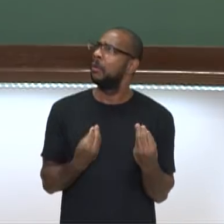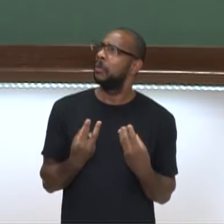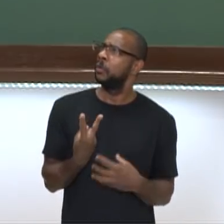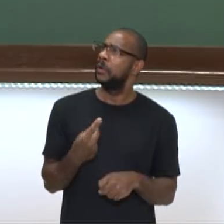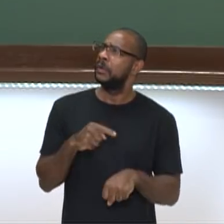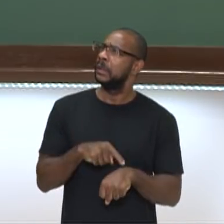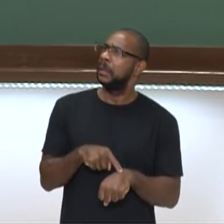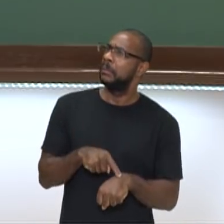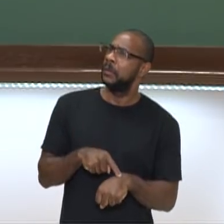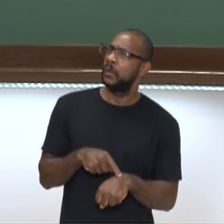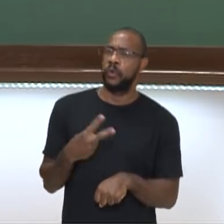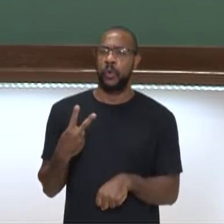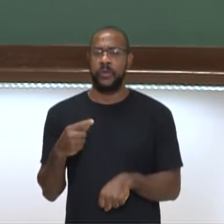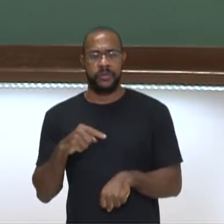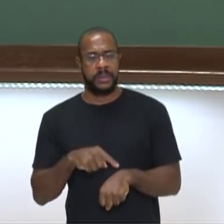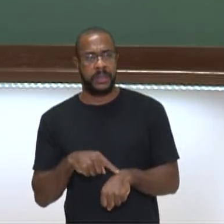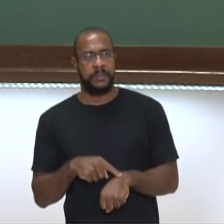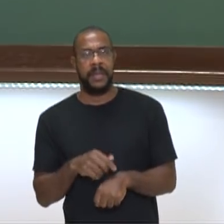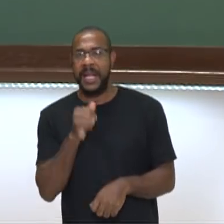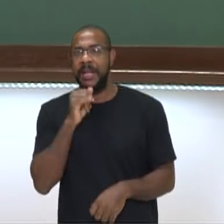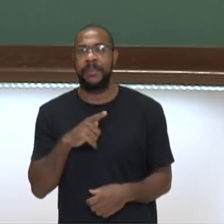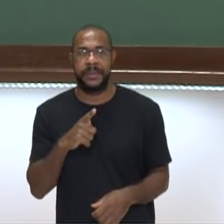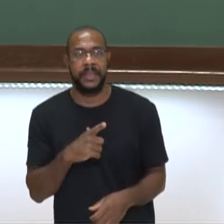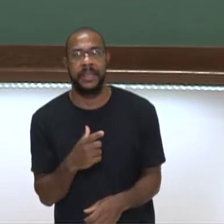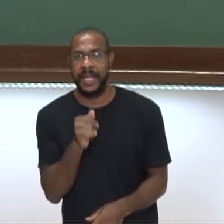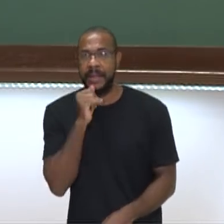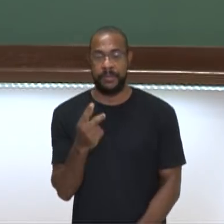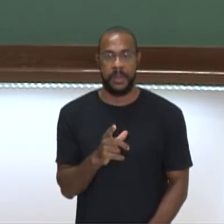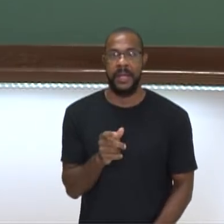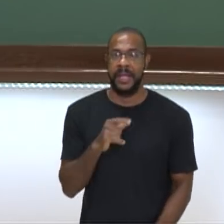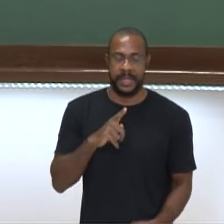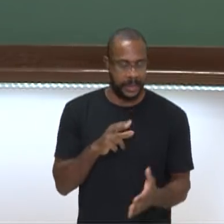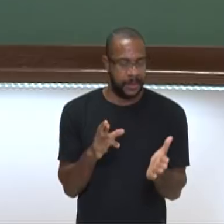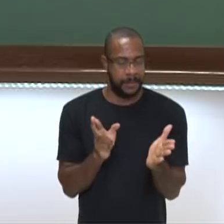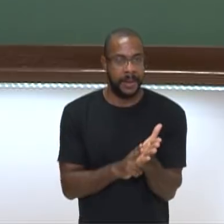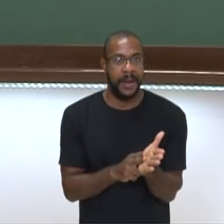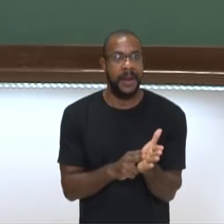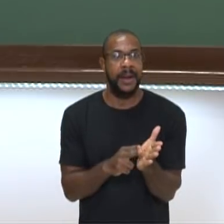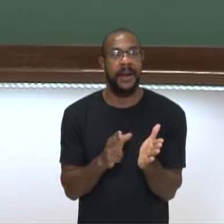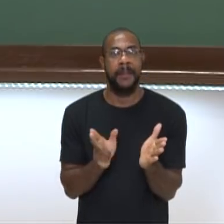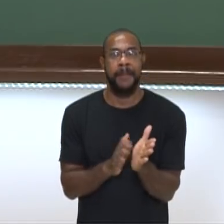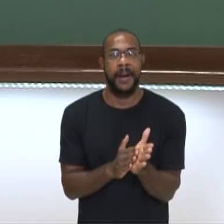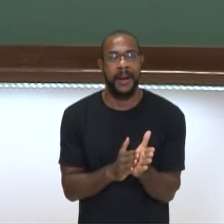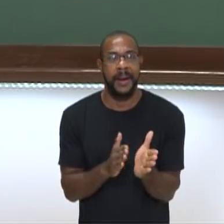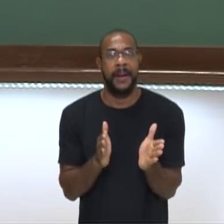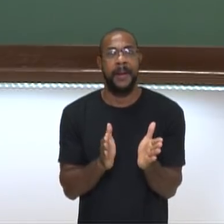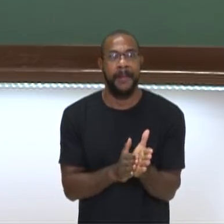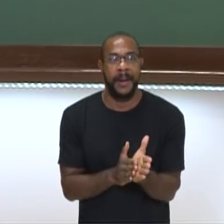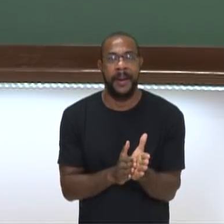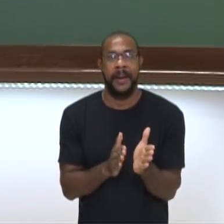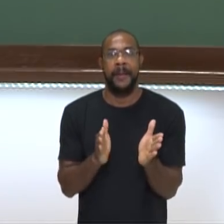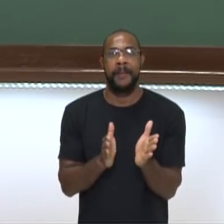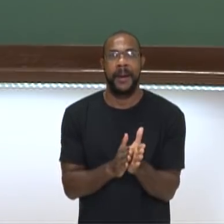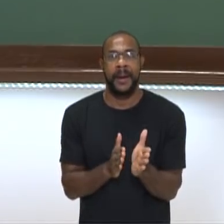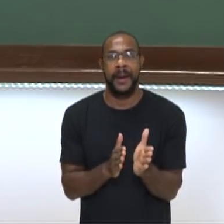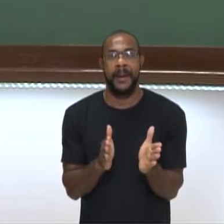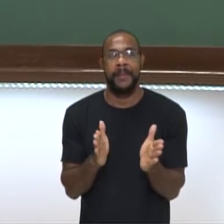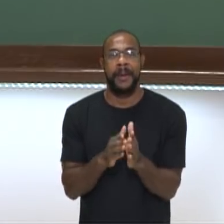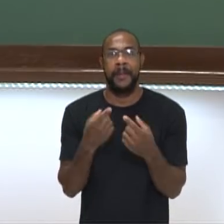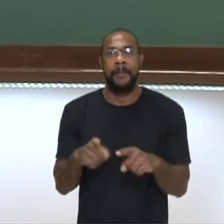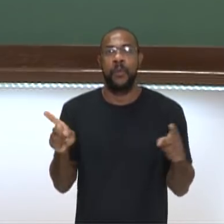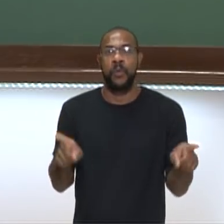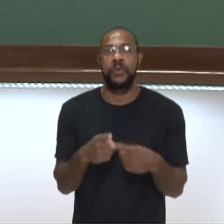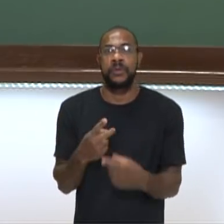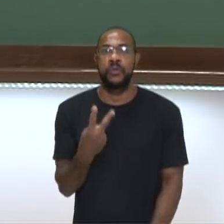Então, quando eu tenho uma batida, por exemplo, um tempo de uma música de